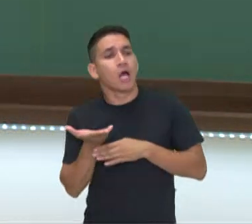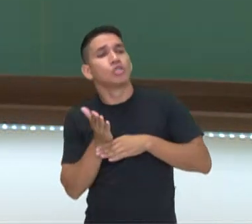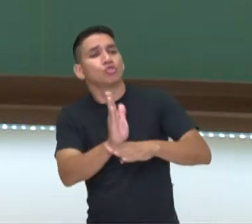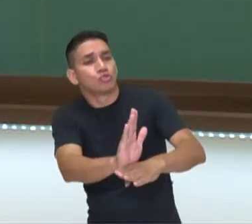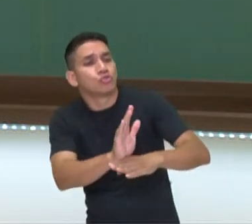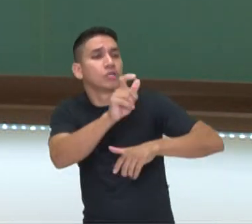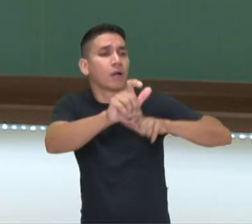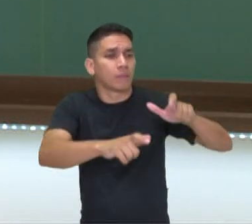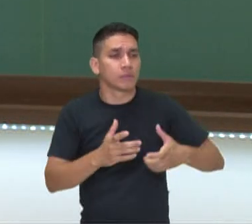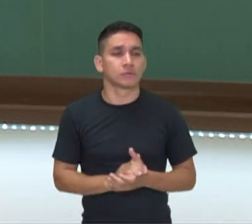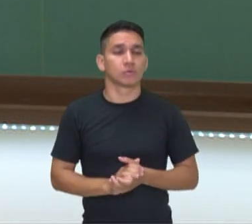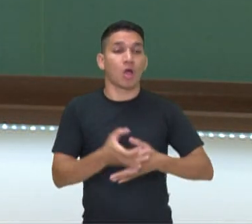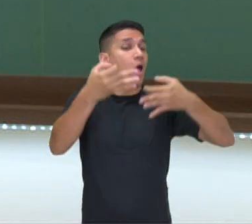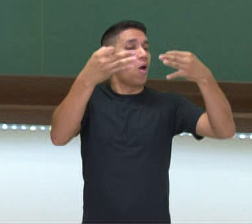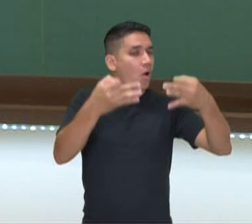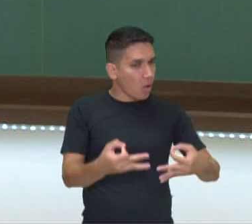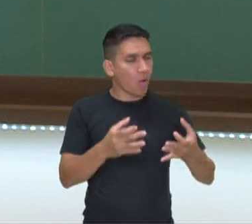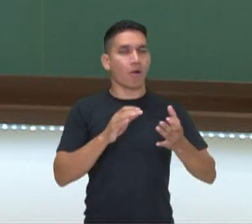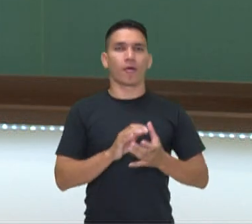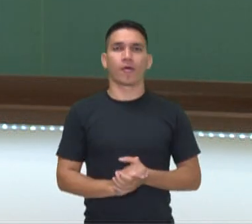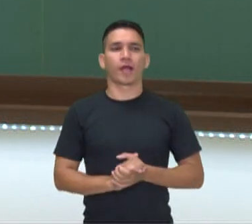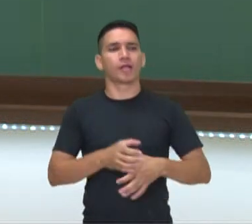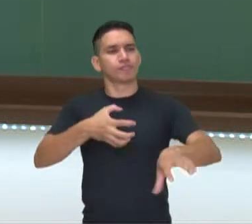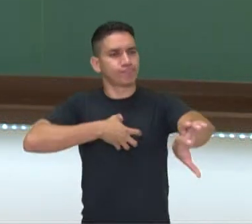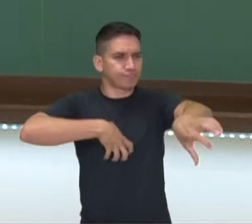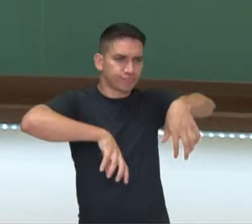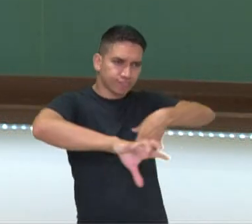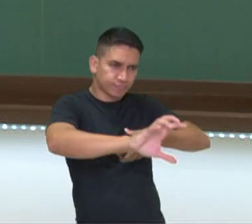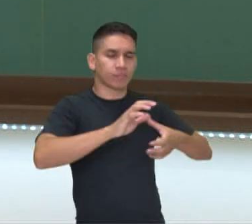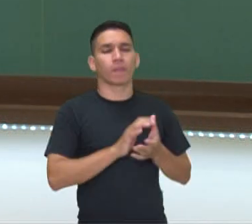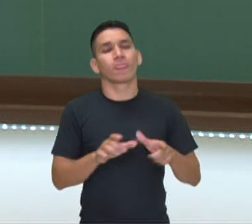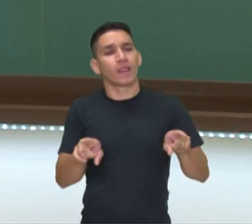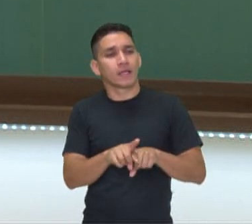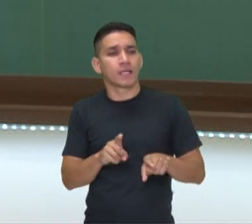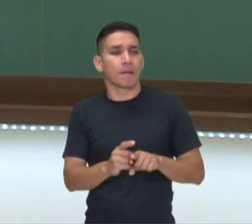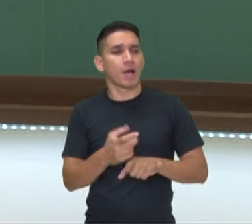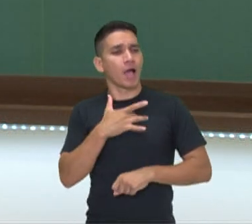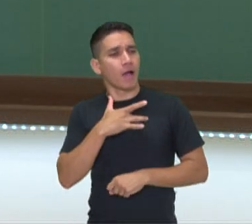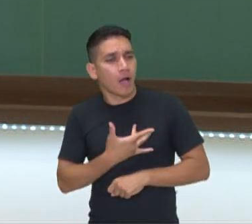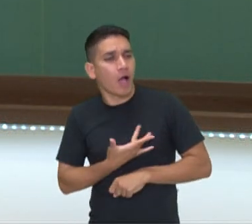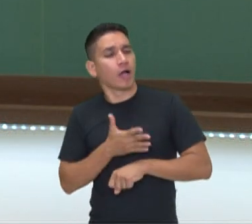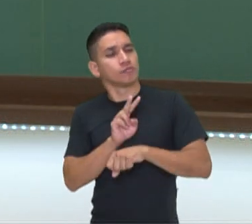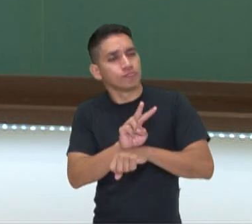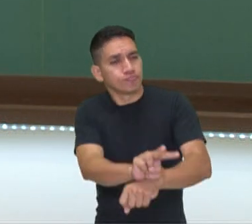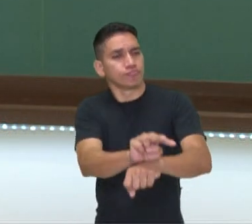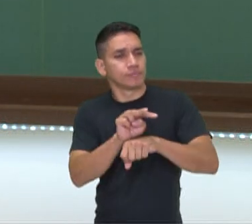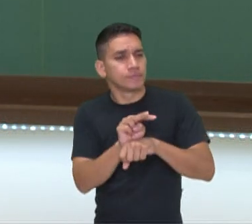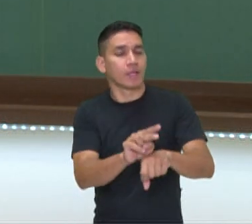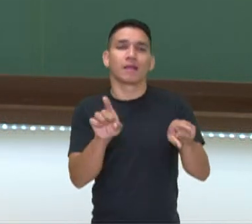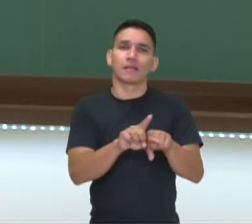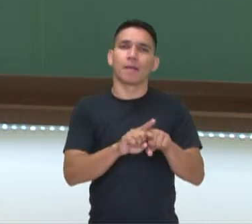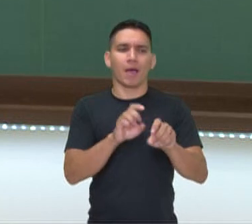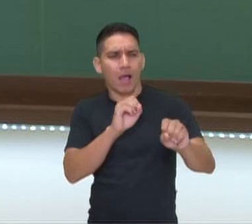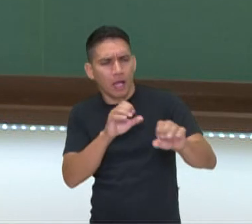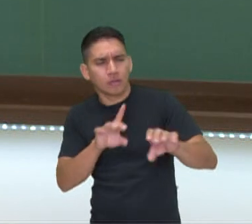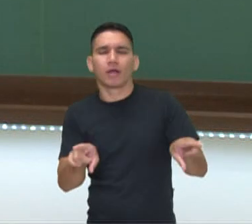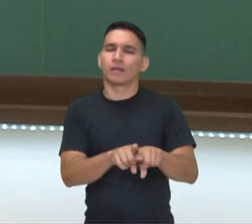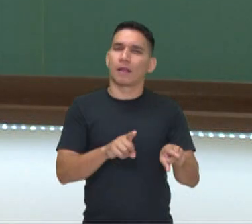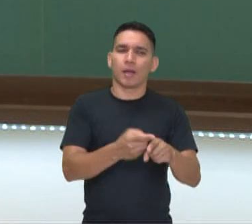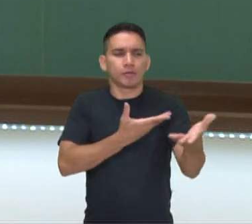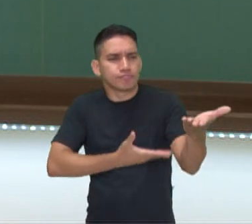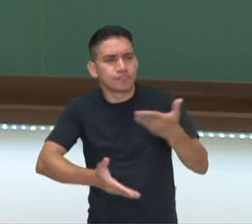solidariedade, honestidade, empatia, generosidade, educação, igualdade,